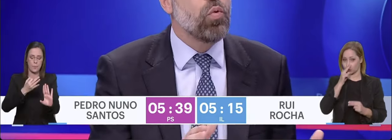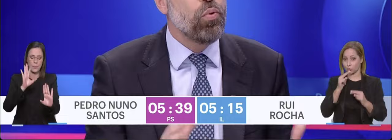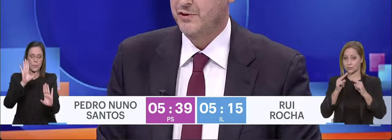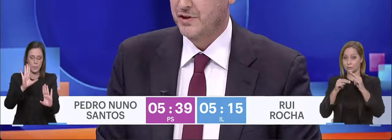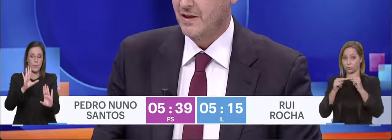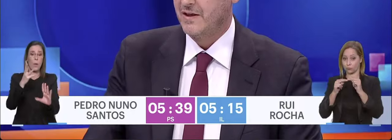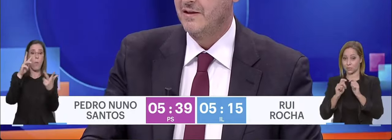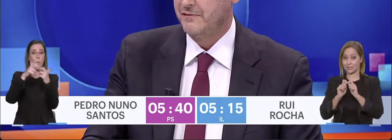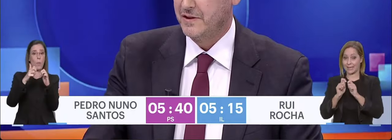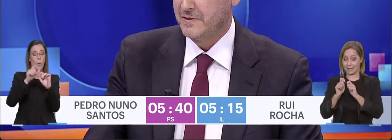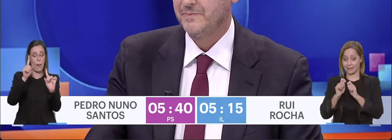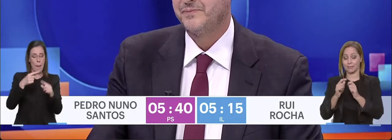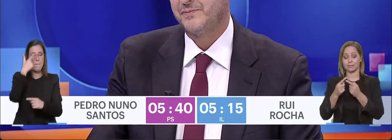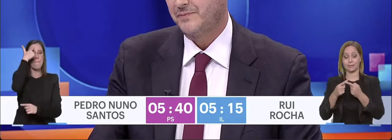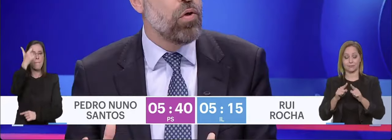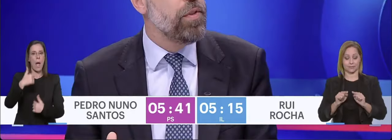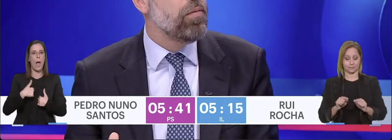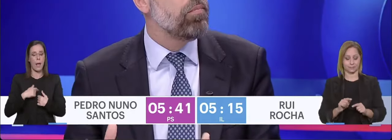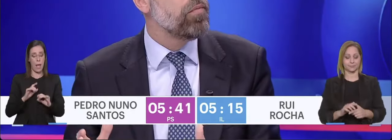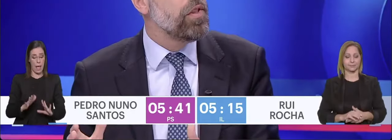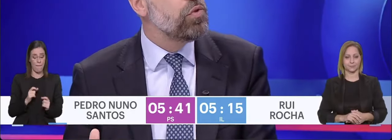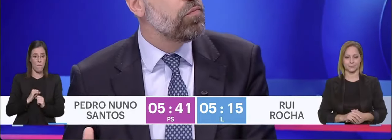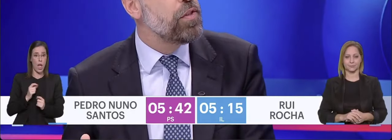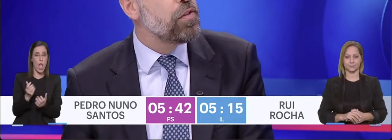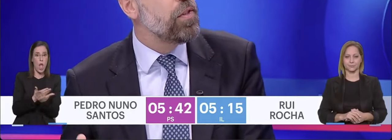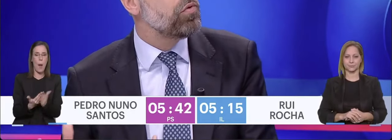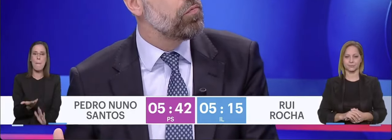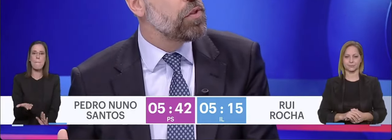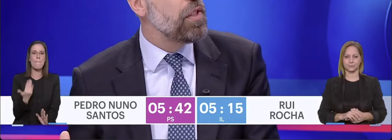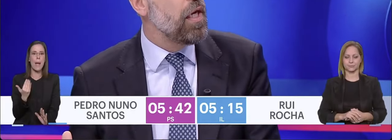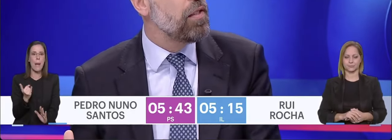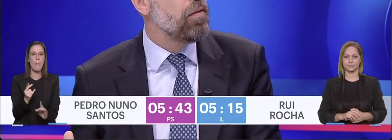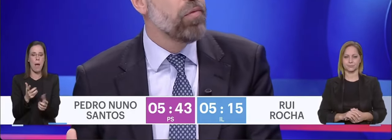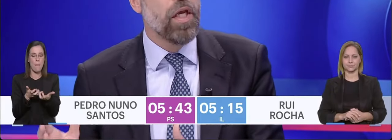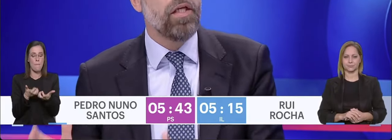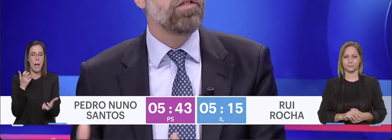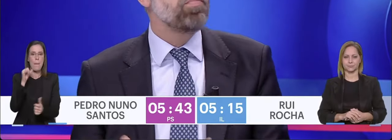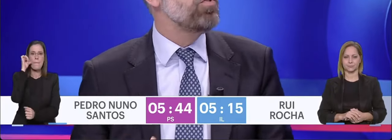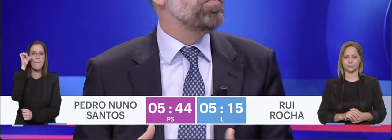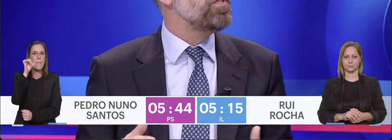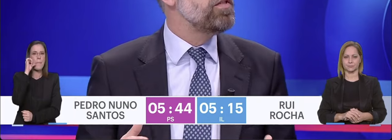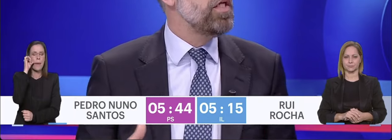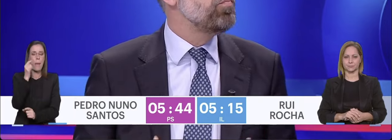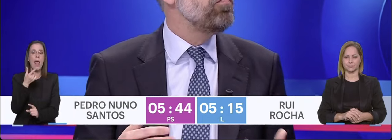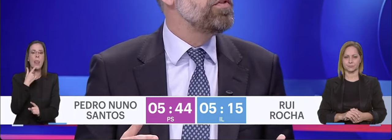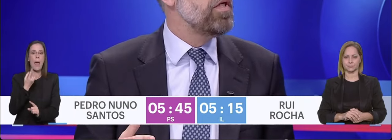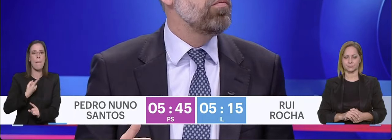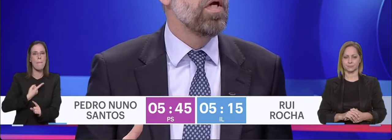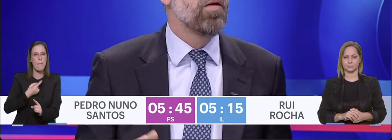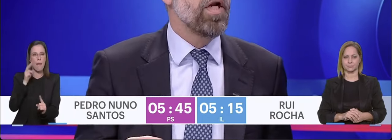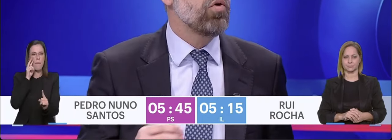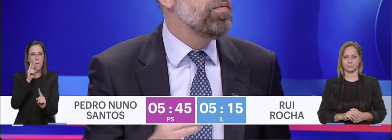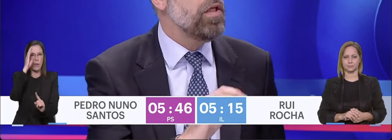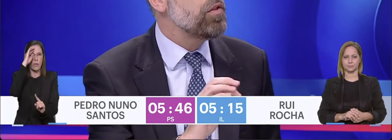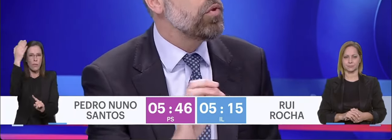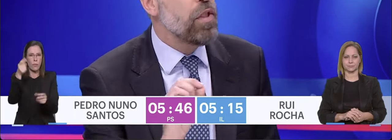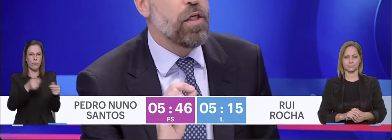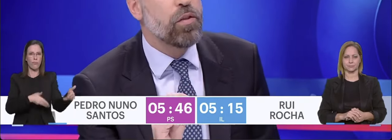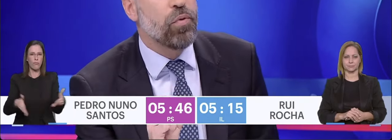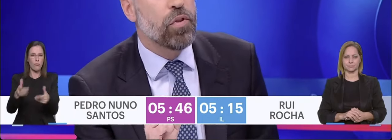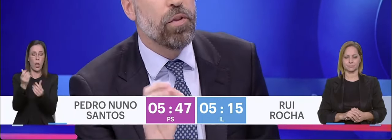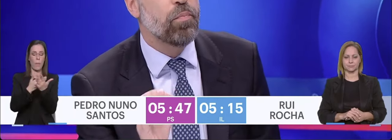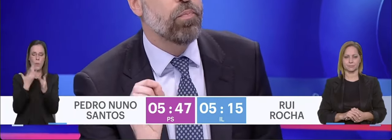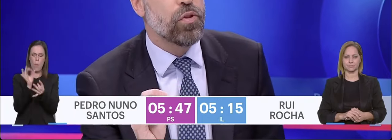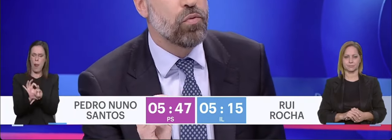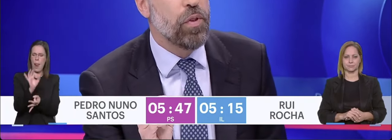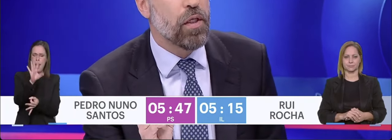exatamente e portanto o problema é nós termos ainda uma economia insuficientemente sofisticada isso implica uma estratégia uma visão para a economia deixe-me só